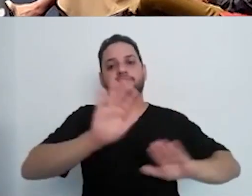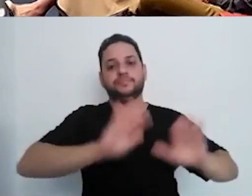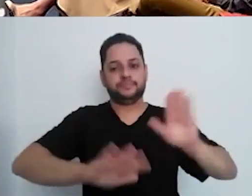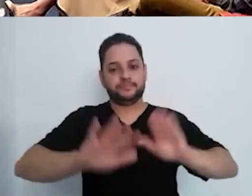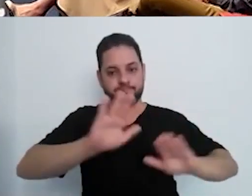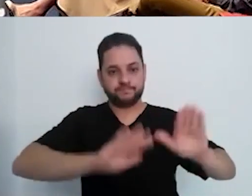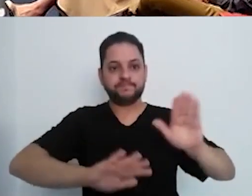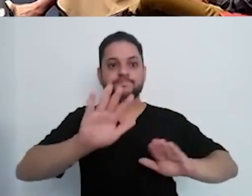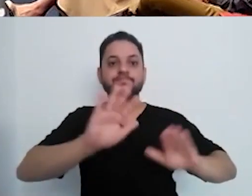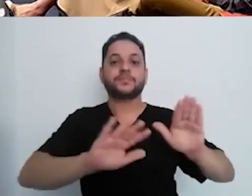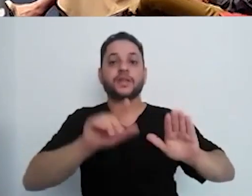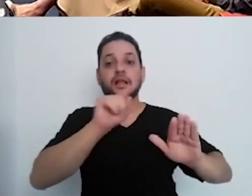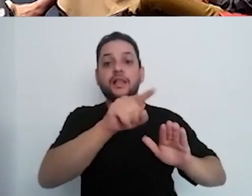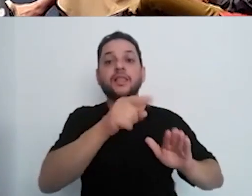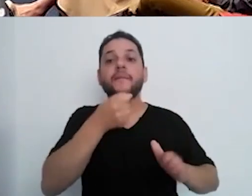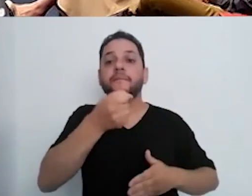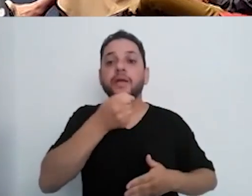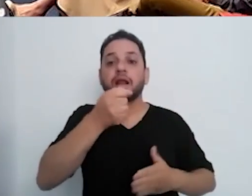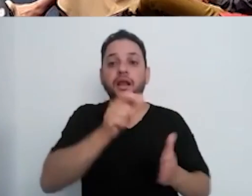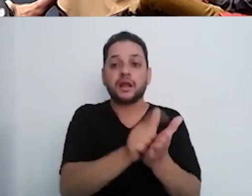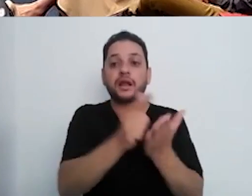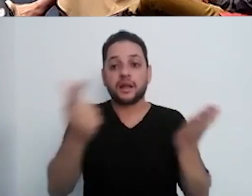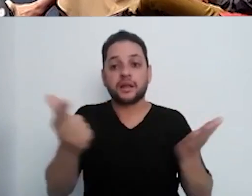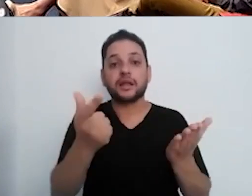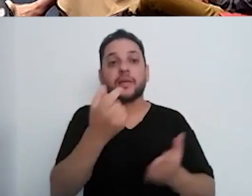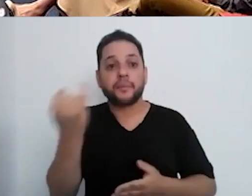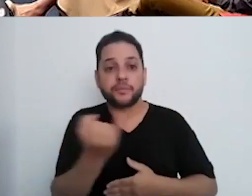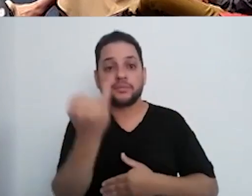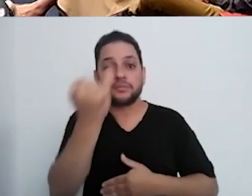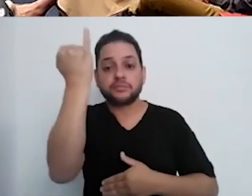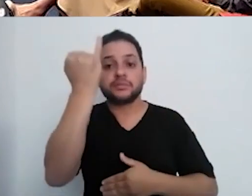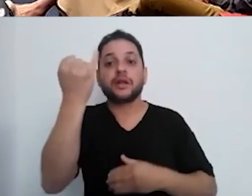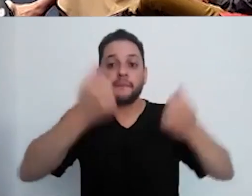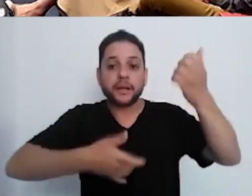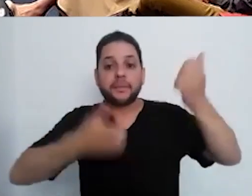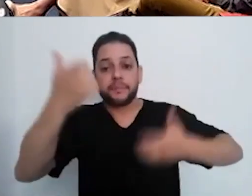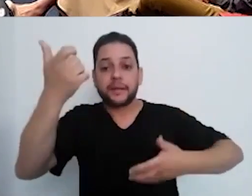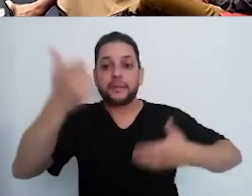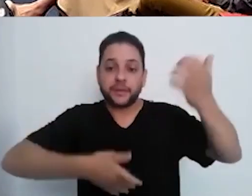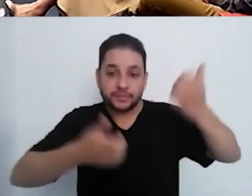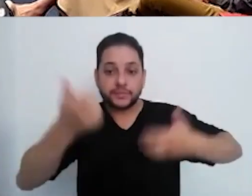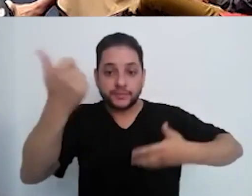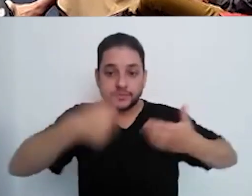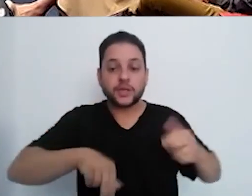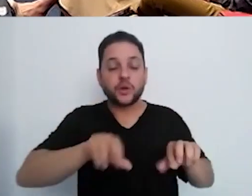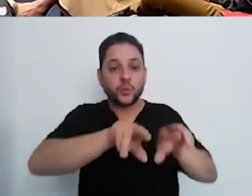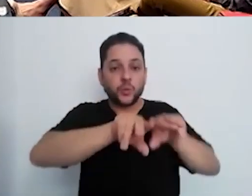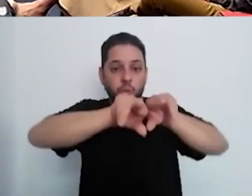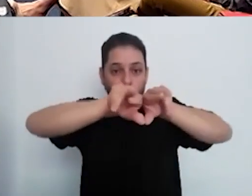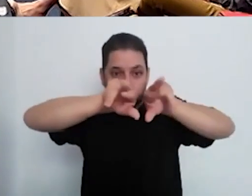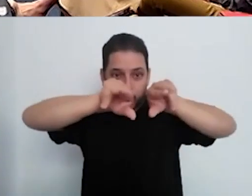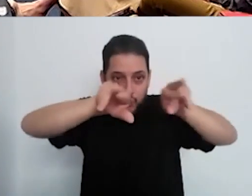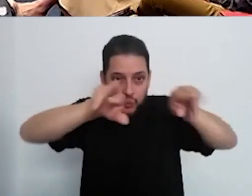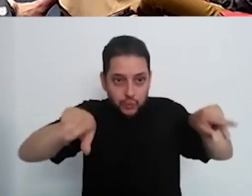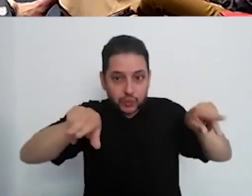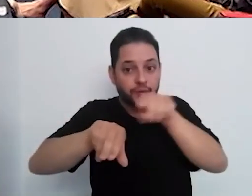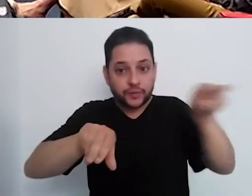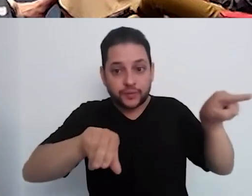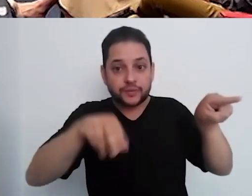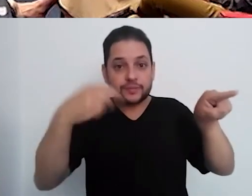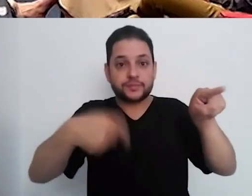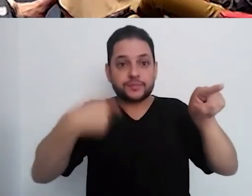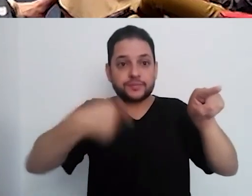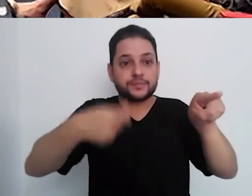papel muito positivo de explicar as coisas, e aí, para isso, a gente depende de vocês, que vocês expliquem para a gente em linguagem